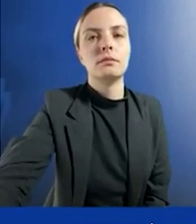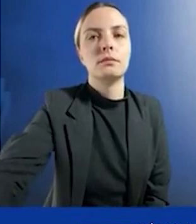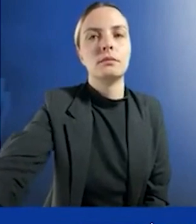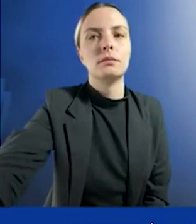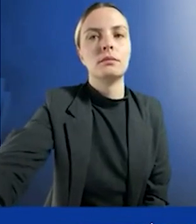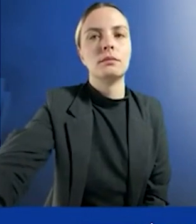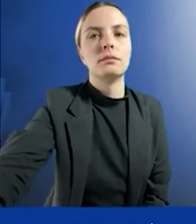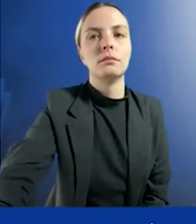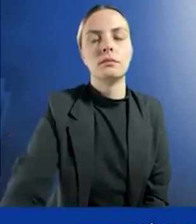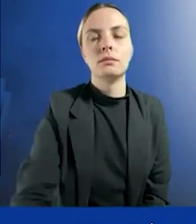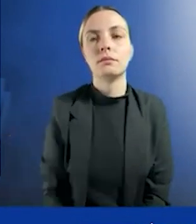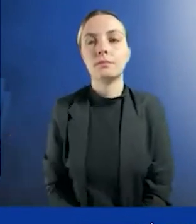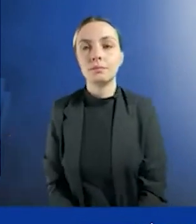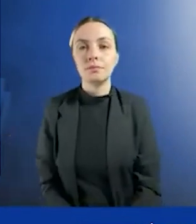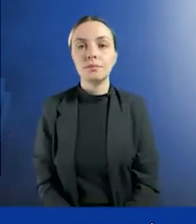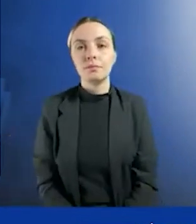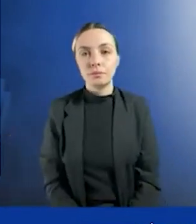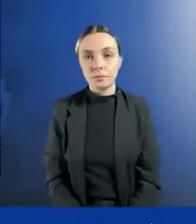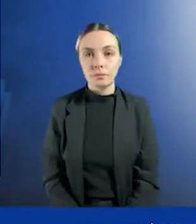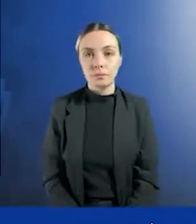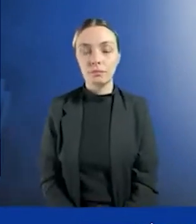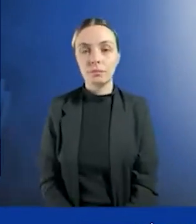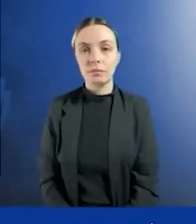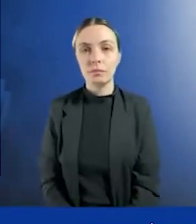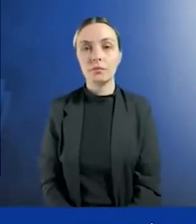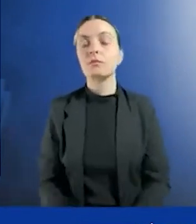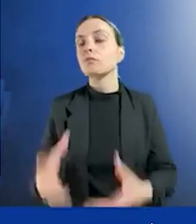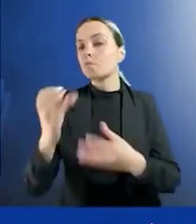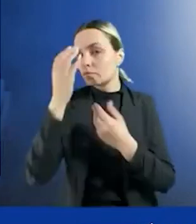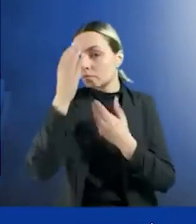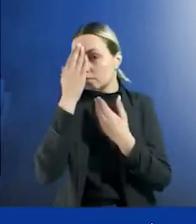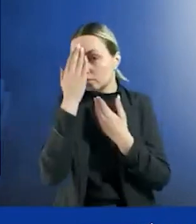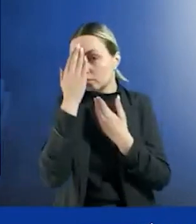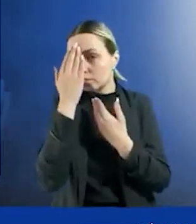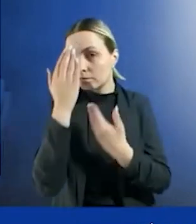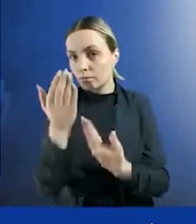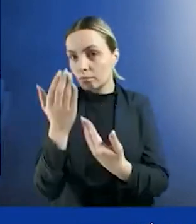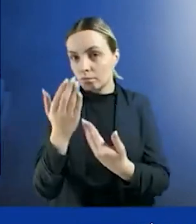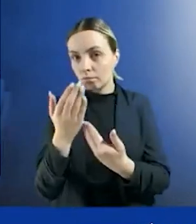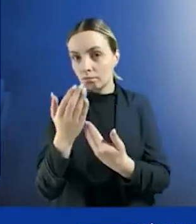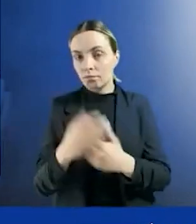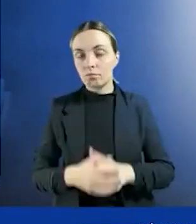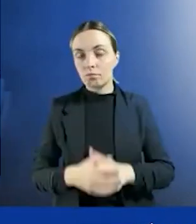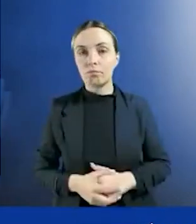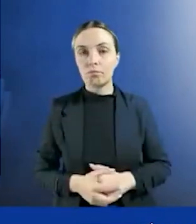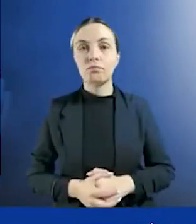Thank you very much for the invitation. Obrigado pelo convite.